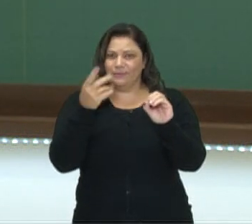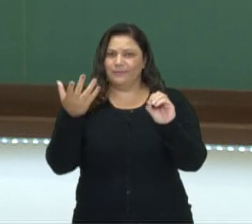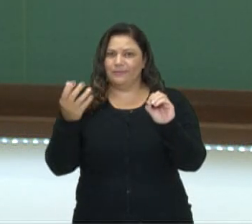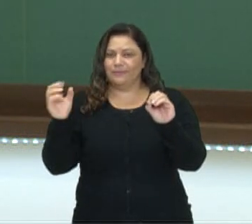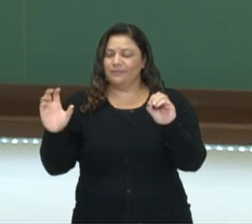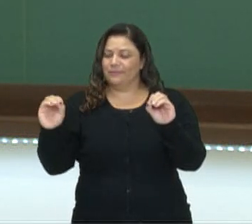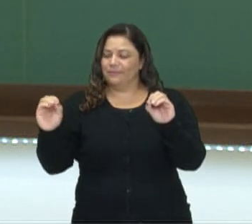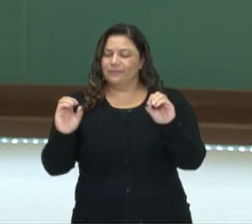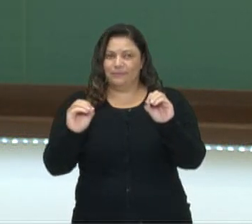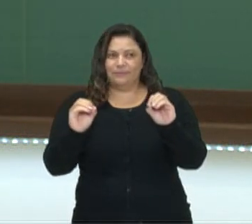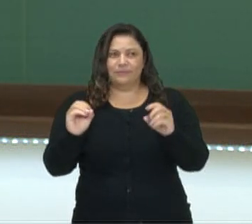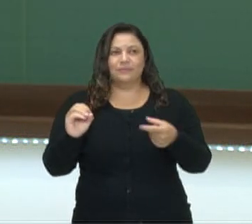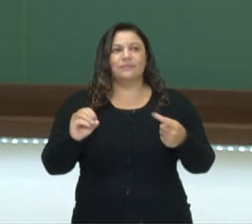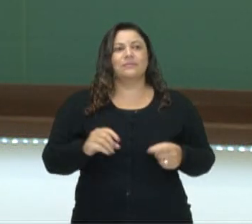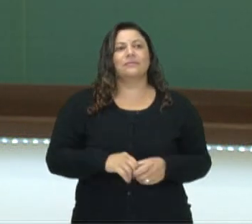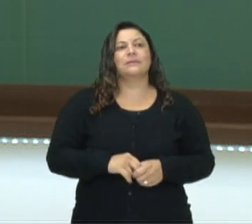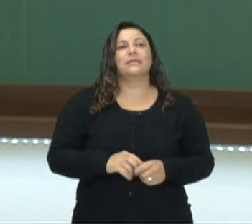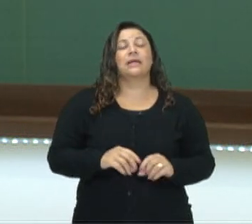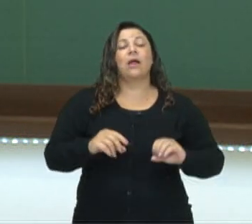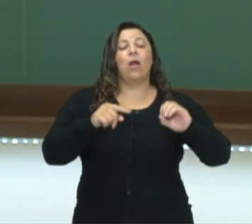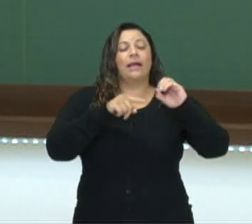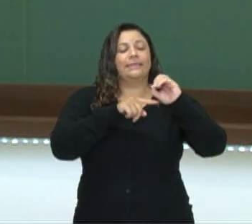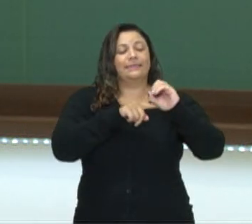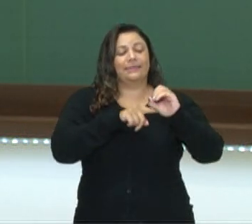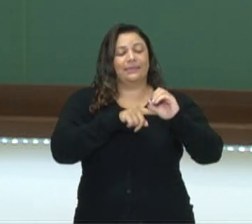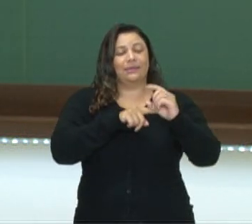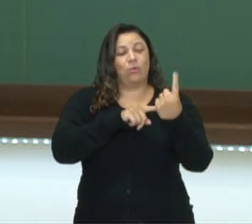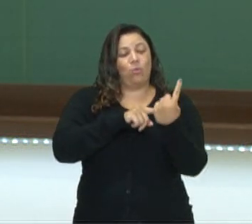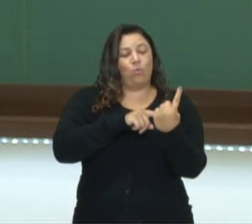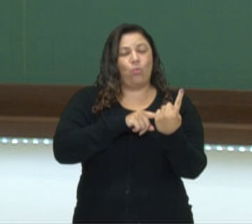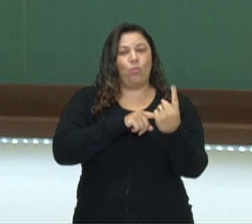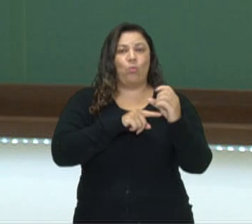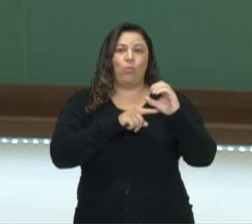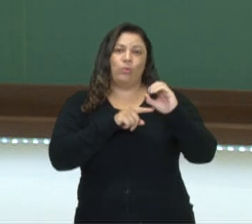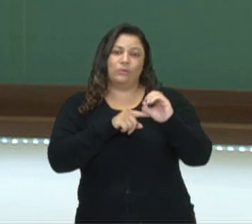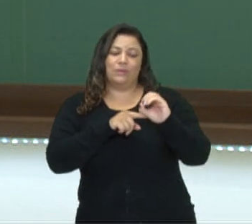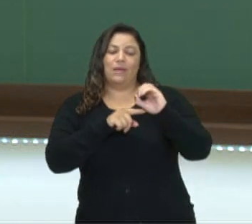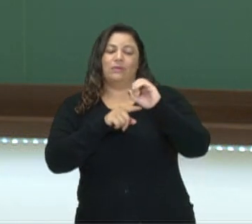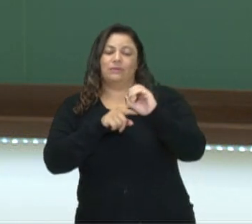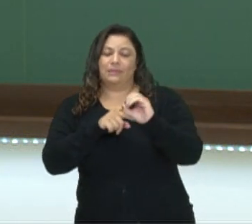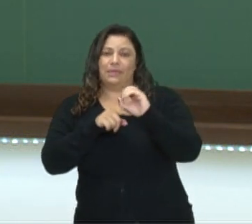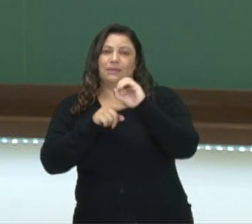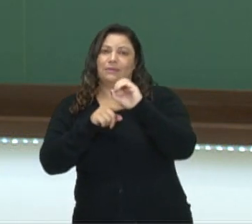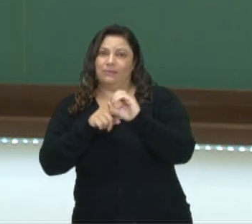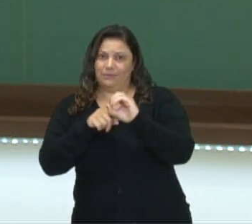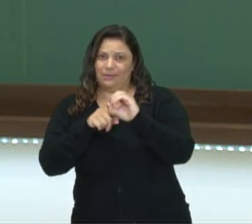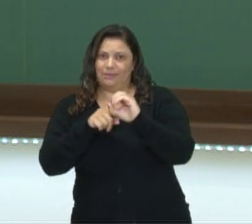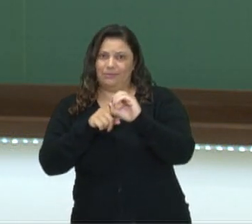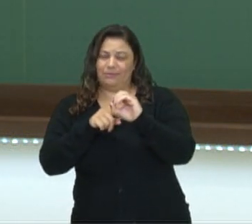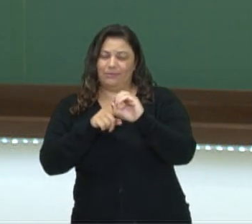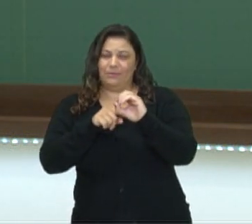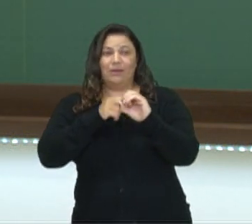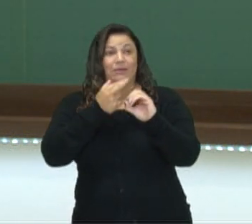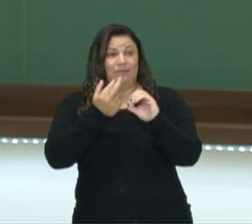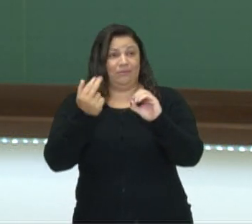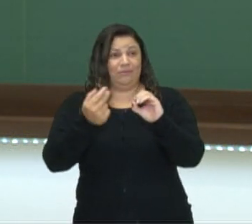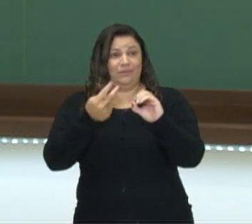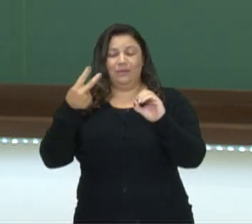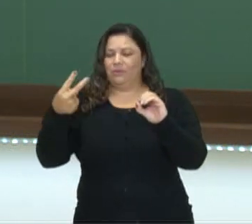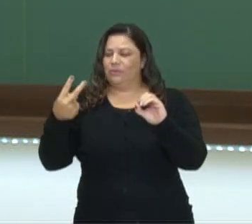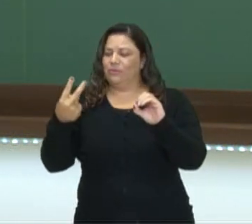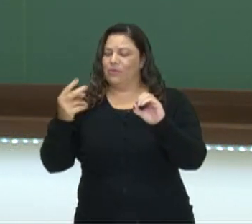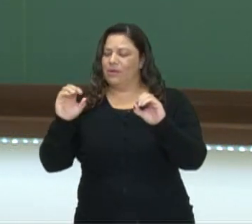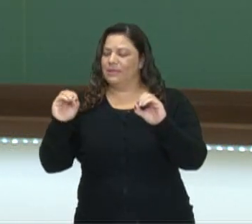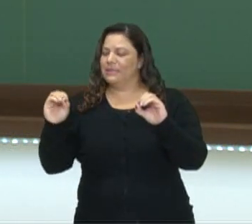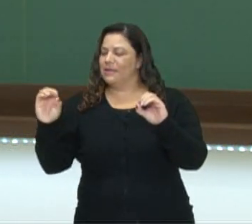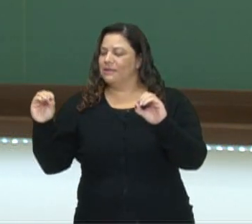multiplicação. E 2 vezes 1000? Mesma coisa, ó. 1000 são 3 zeros. Então, manteve o padrão aqui 2 e eu